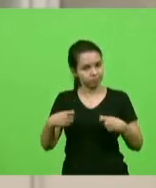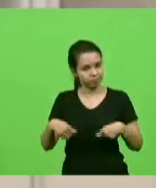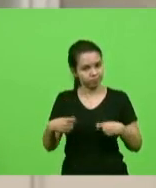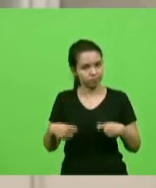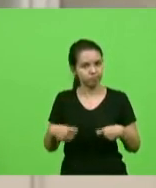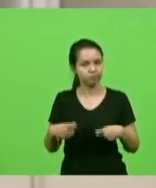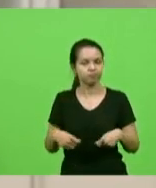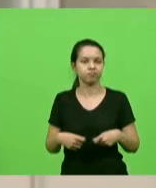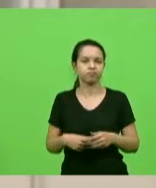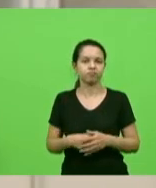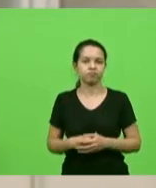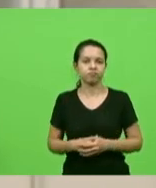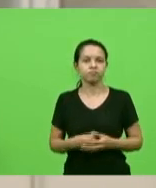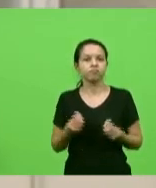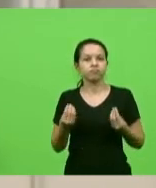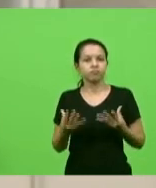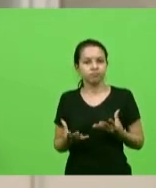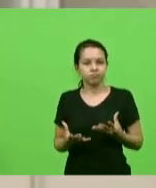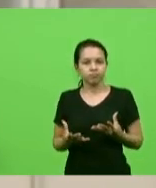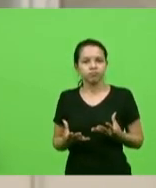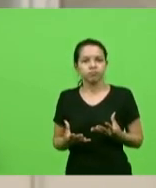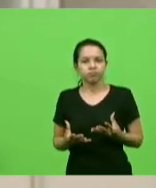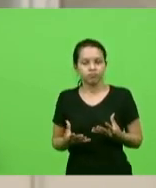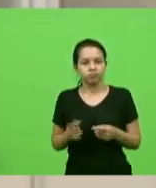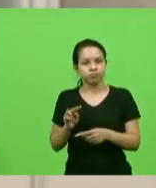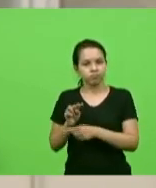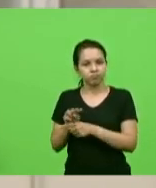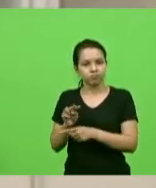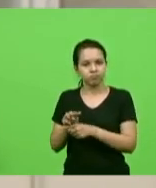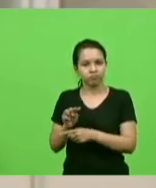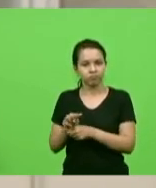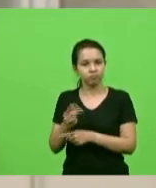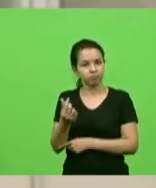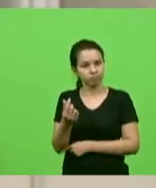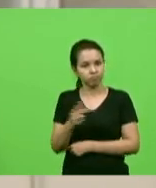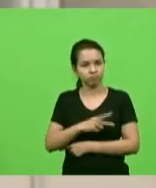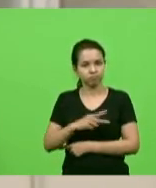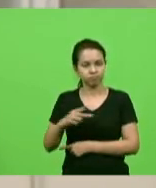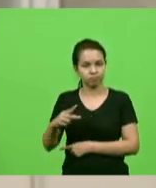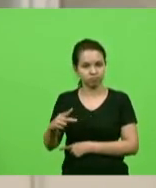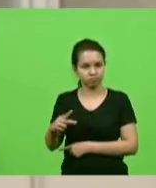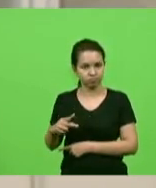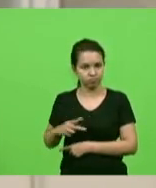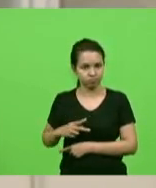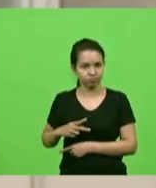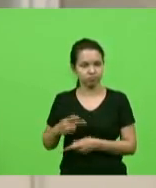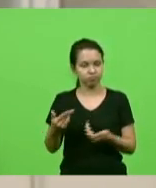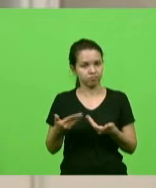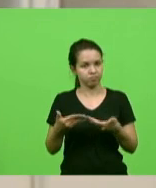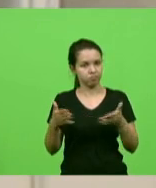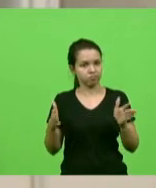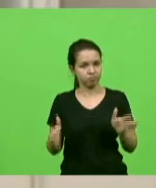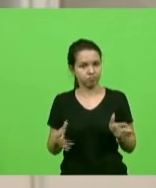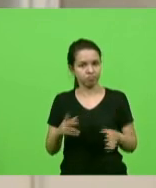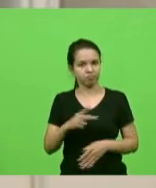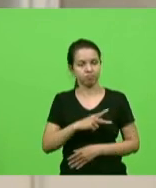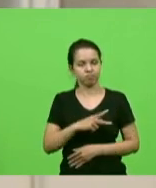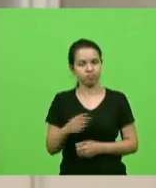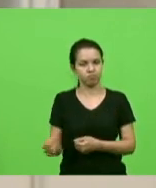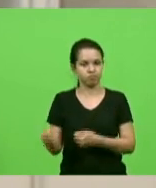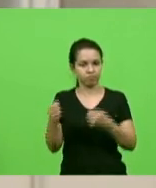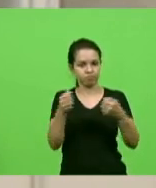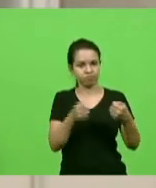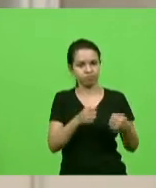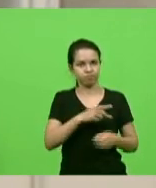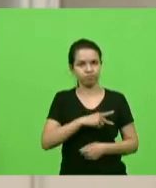necessárias a fim de resguardar o erário e não expor o poder público em uma